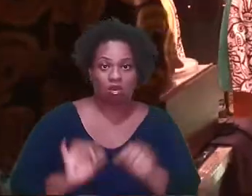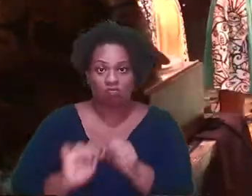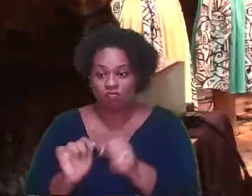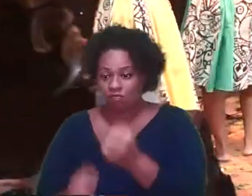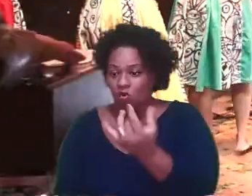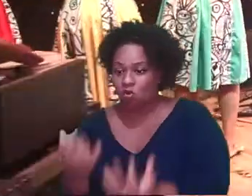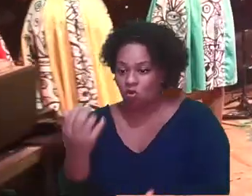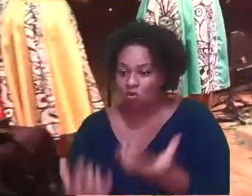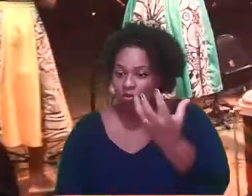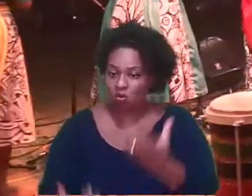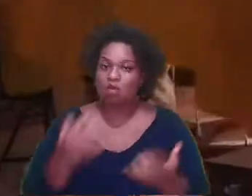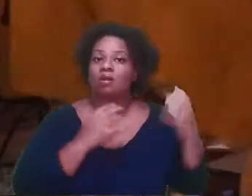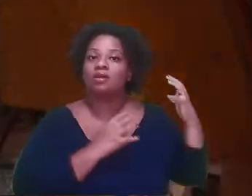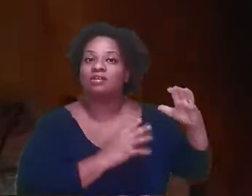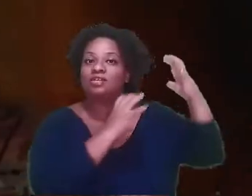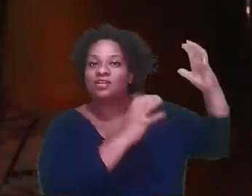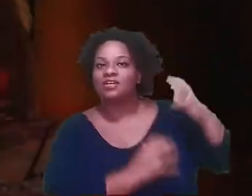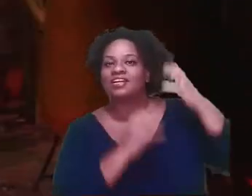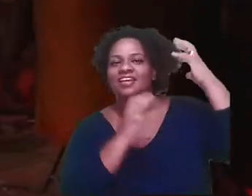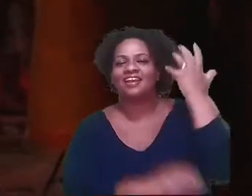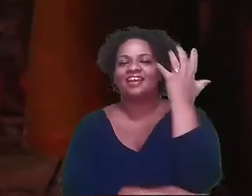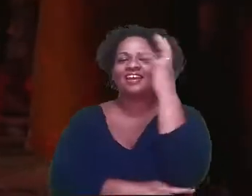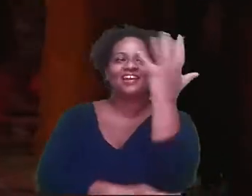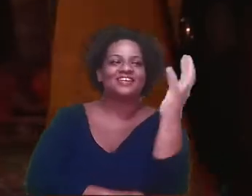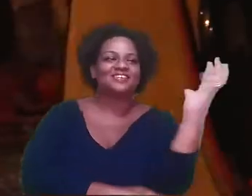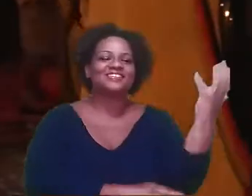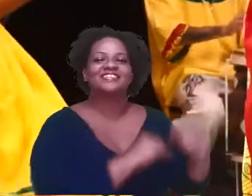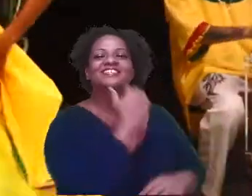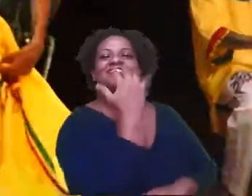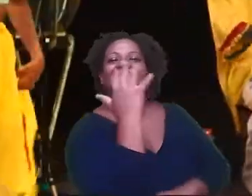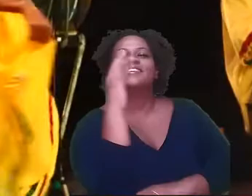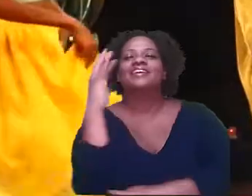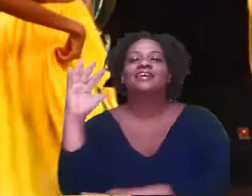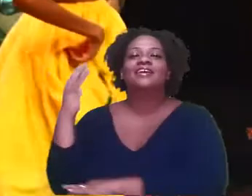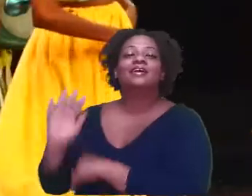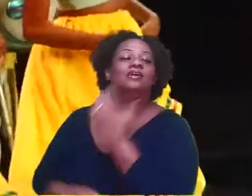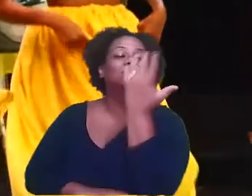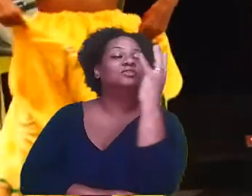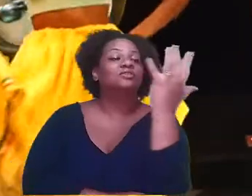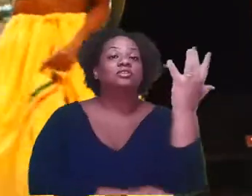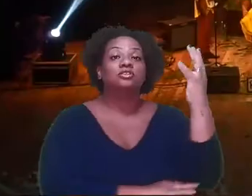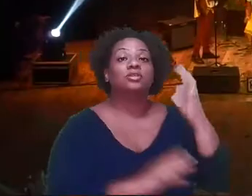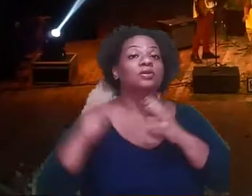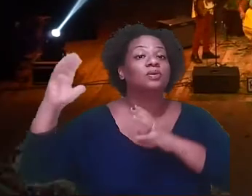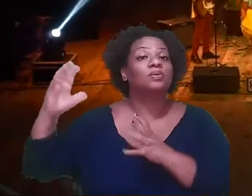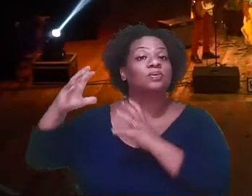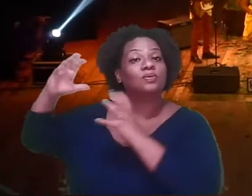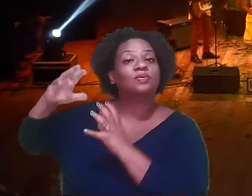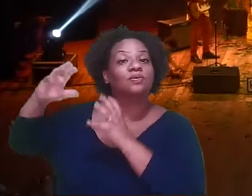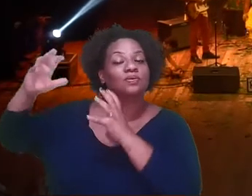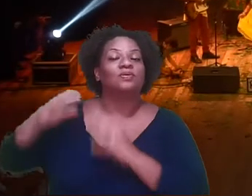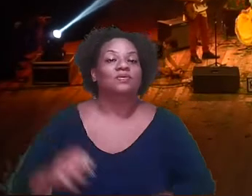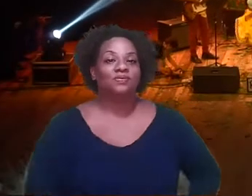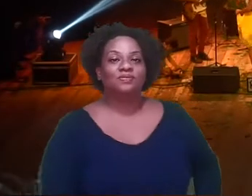casa chama coqueiro, é de coco santo. Coqueiro de coco santo. Coqueiro é de coco santo. Coqueiro de